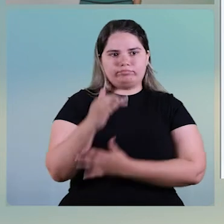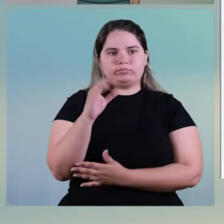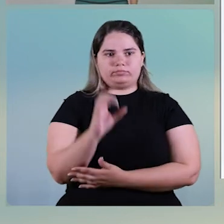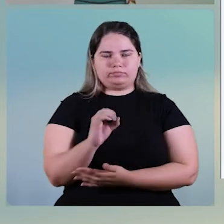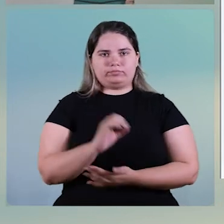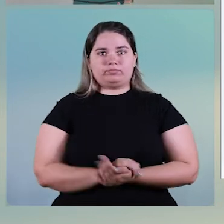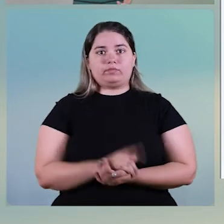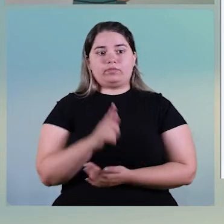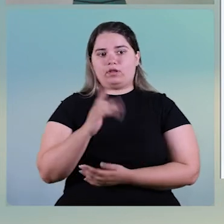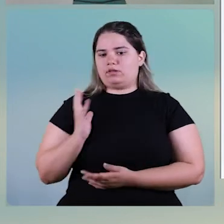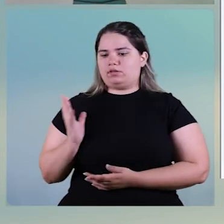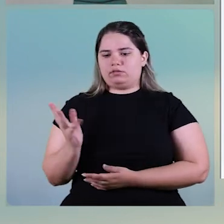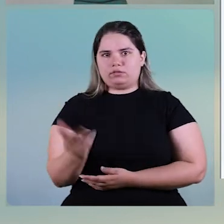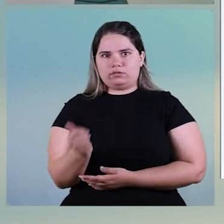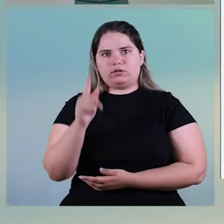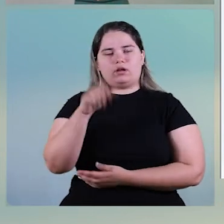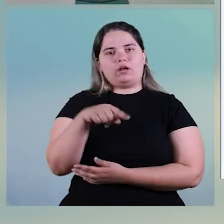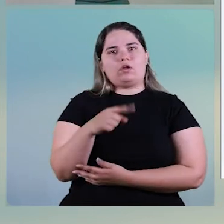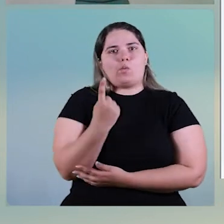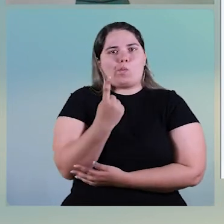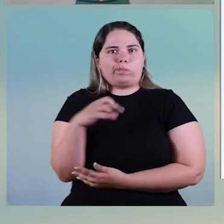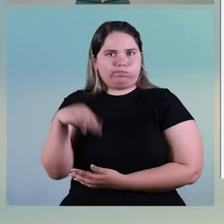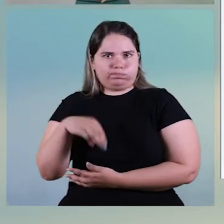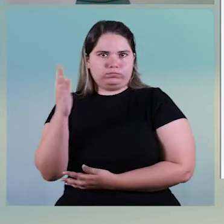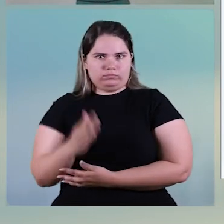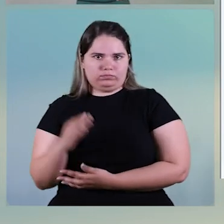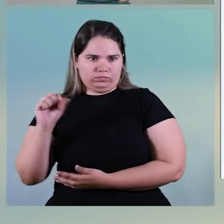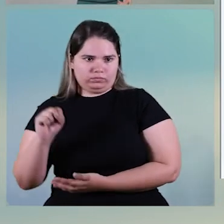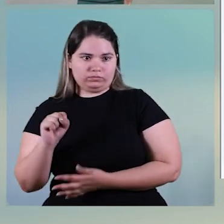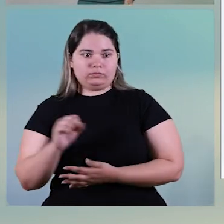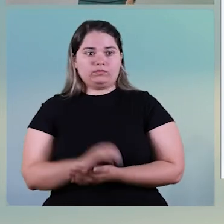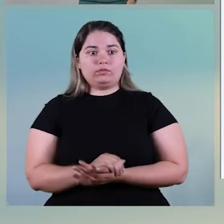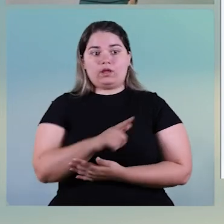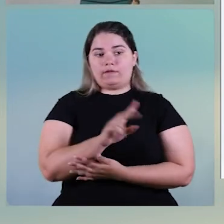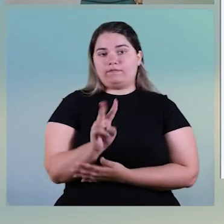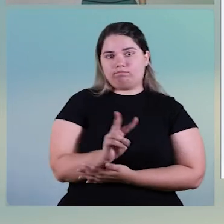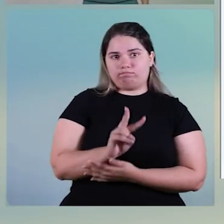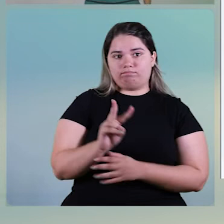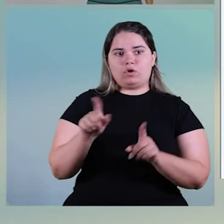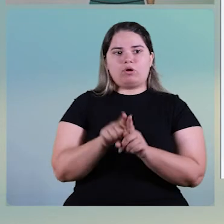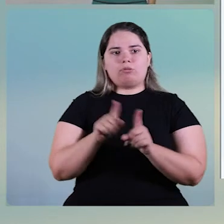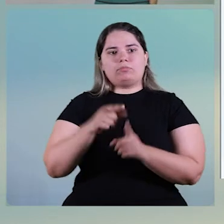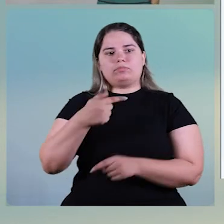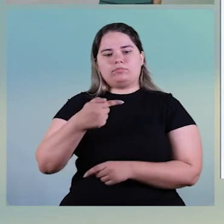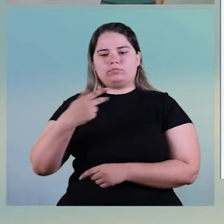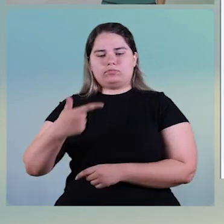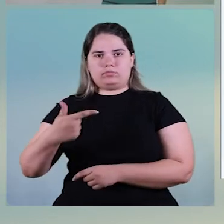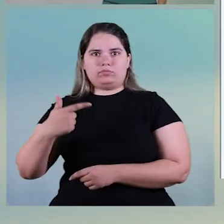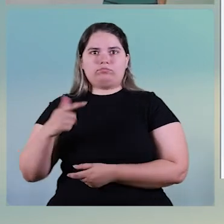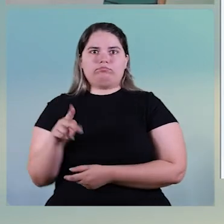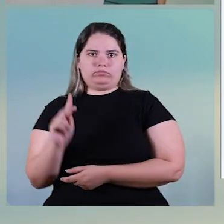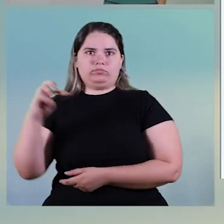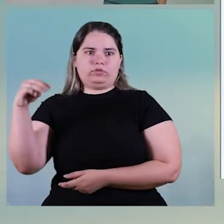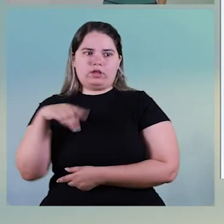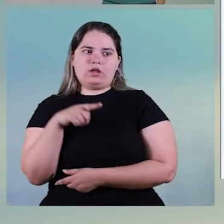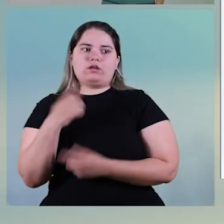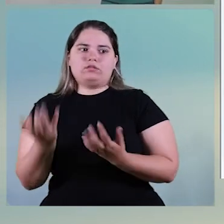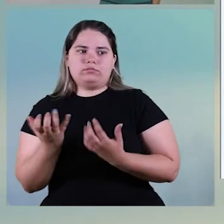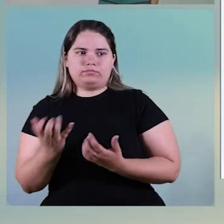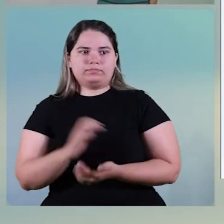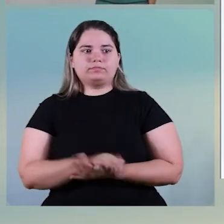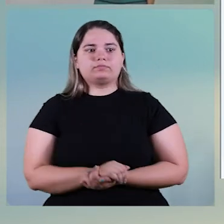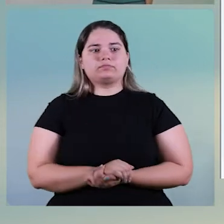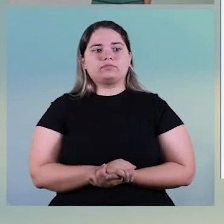texto informou a velocidade de 72 km por hora, que dividido por 3,6 já nos dá uma velocidade de 20 metros